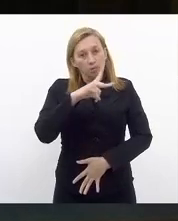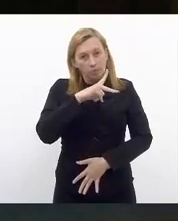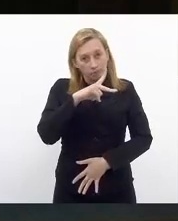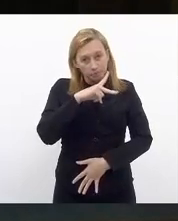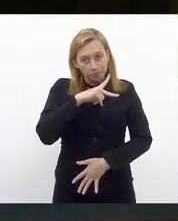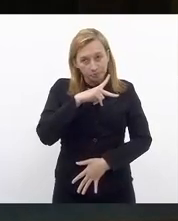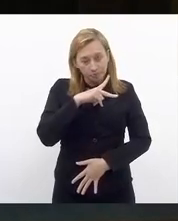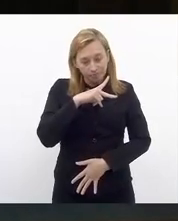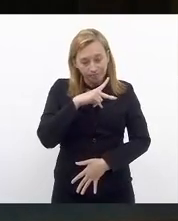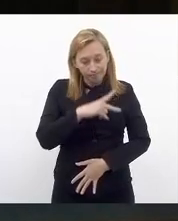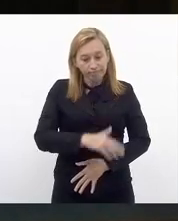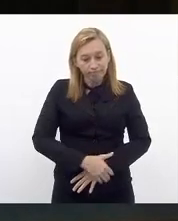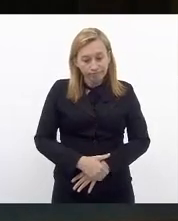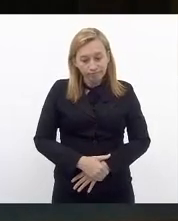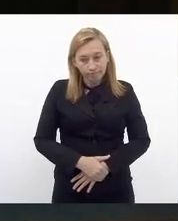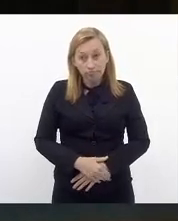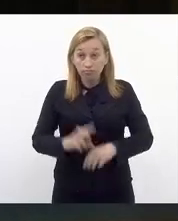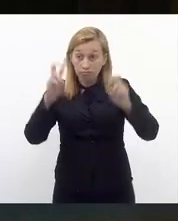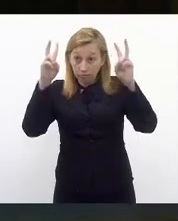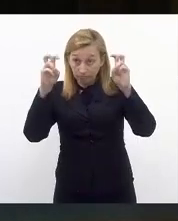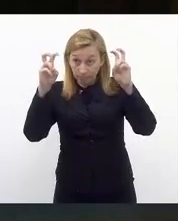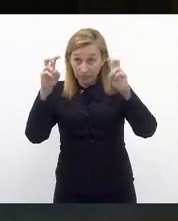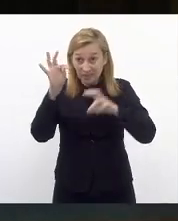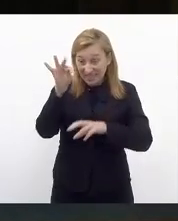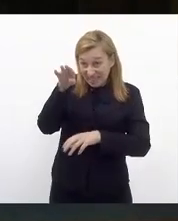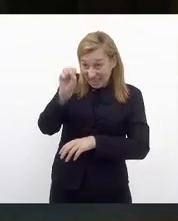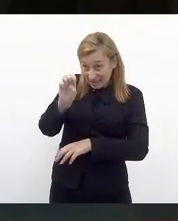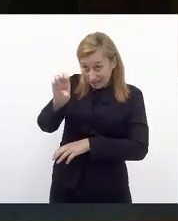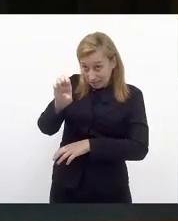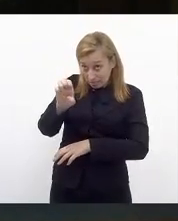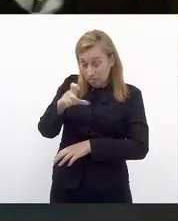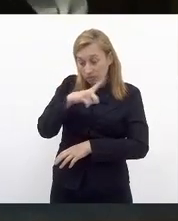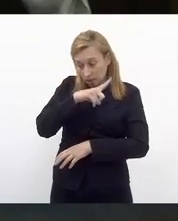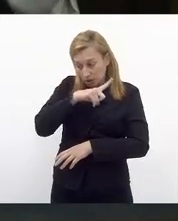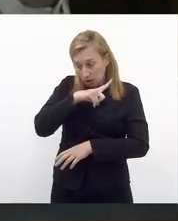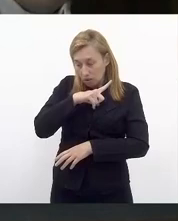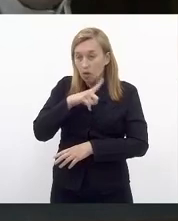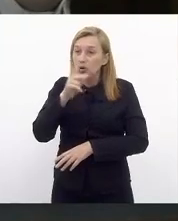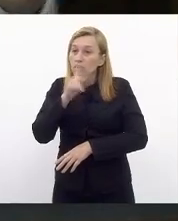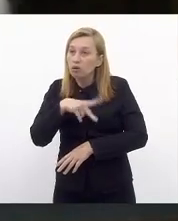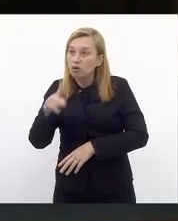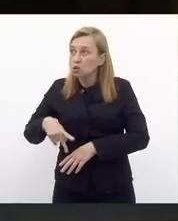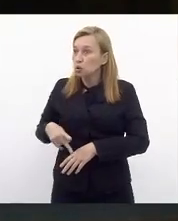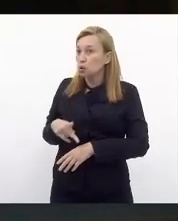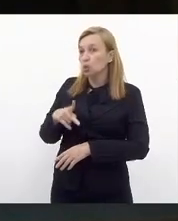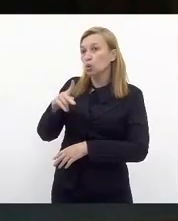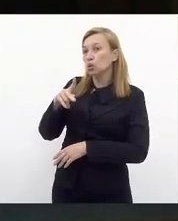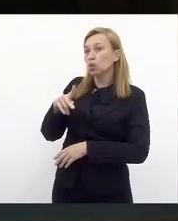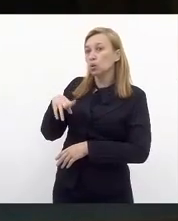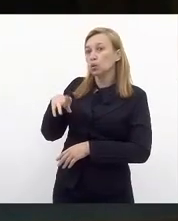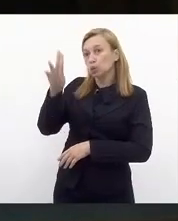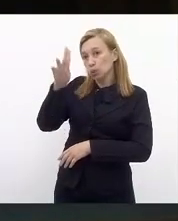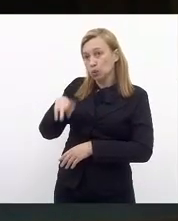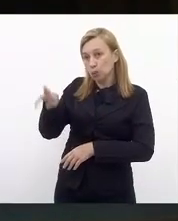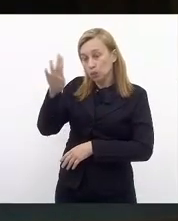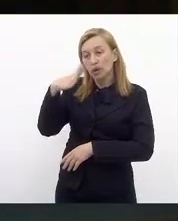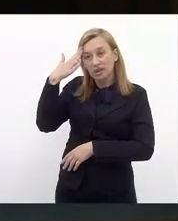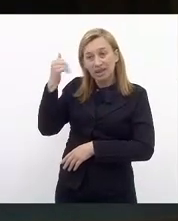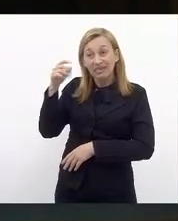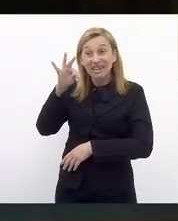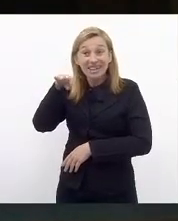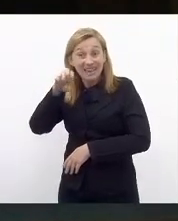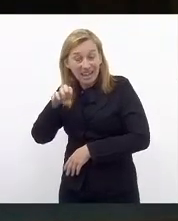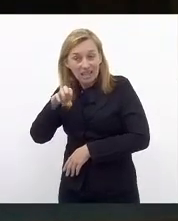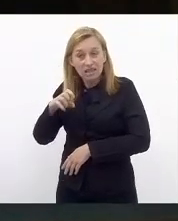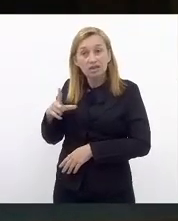eu tenho uma tese polícia tese você silêncio leve professor universitário sabe que Pese ela